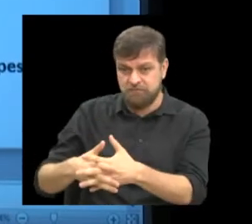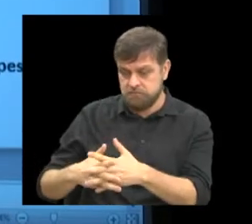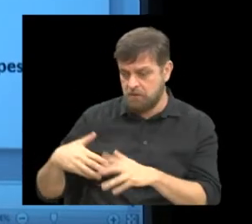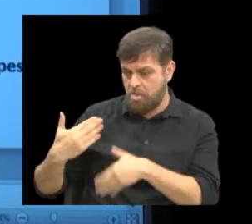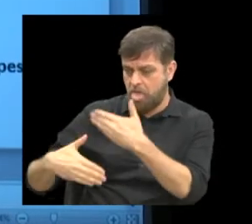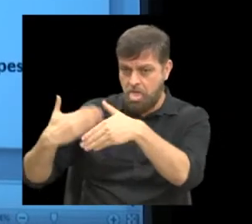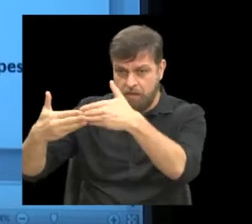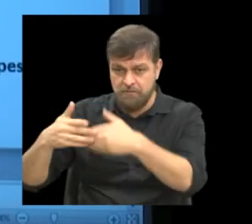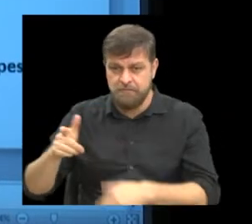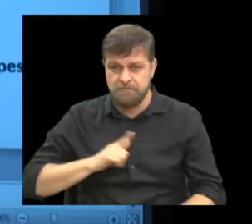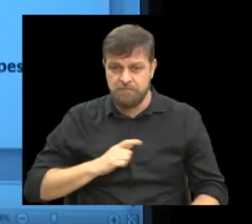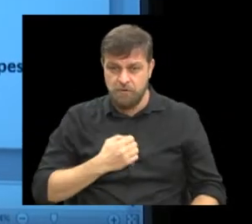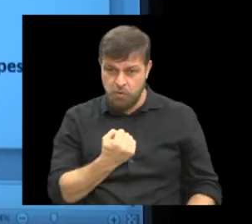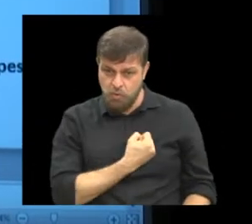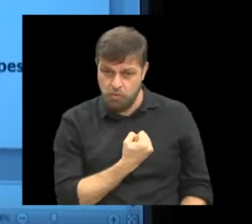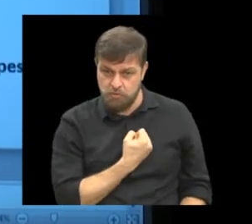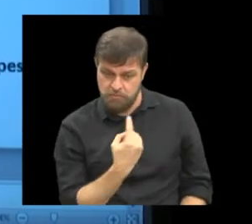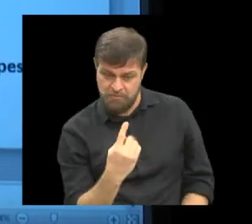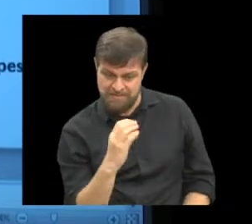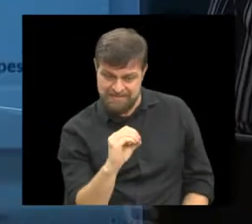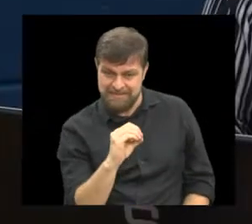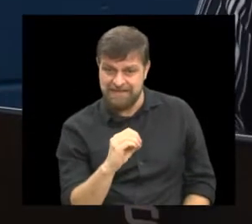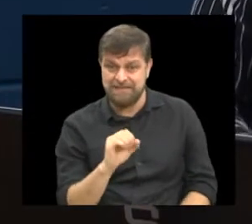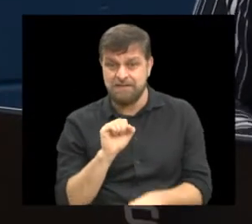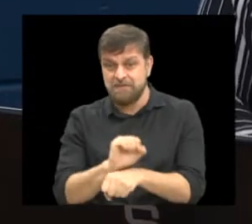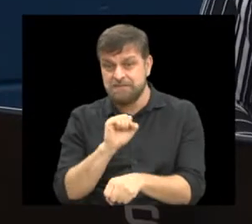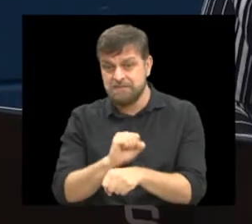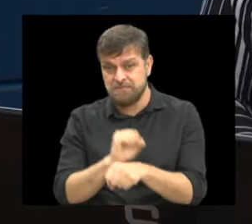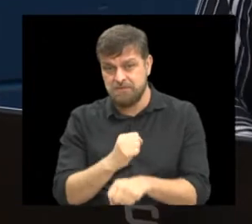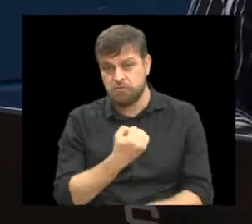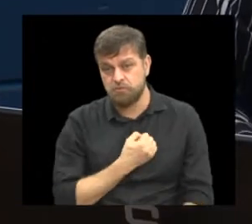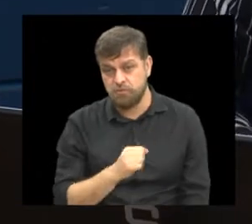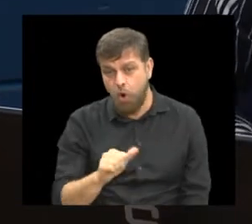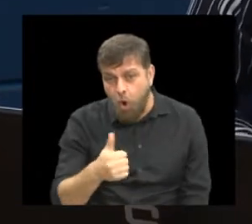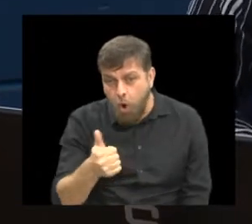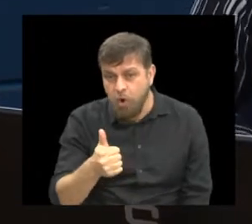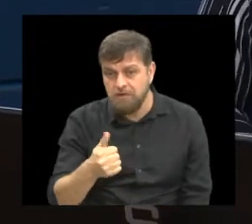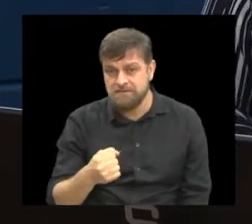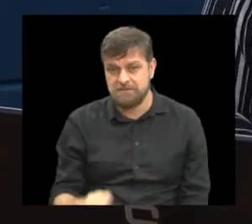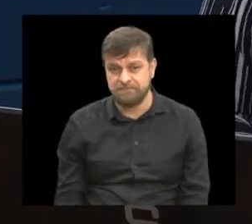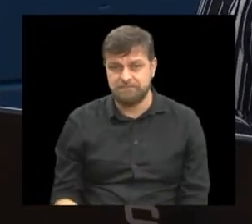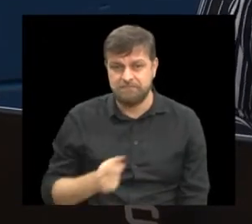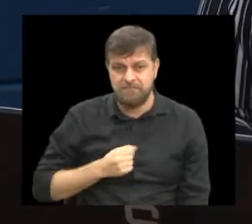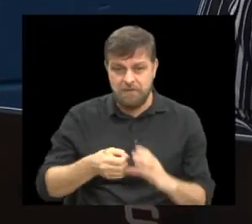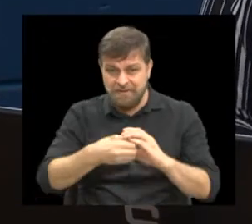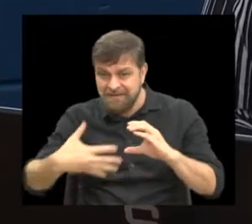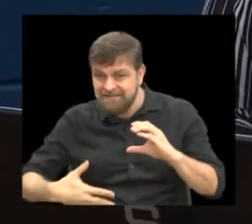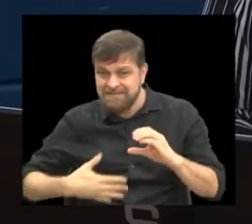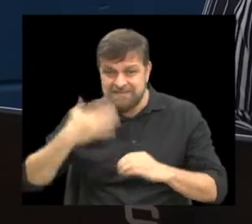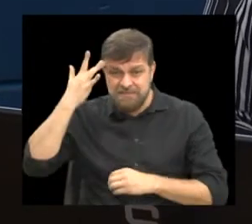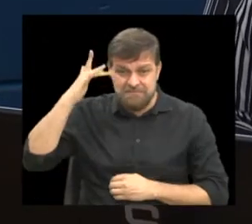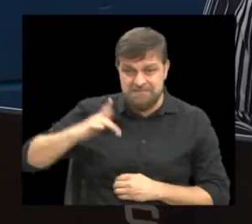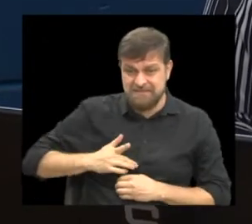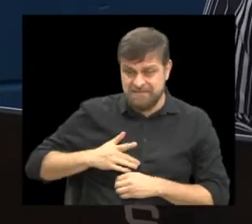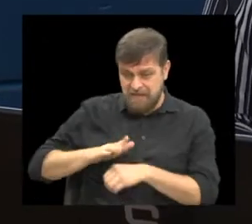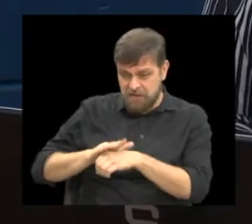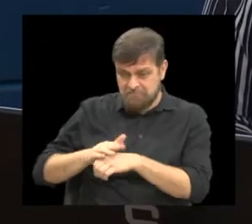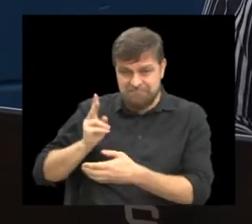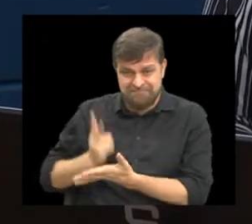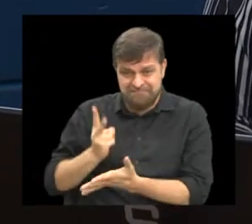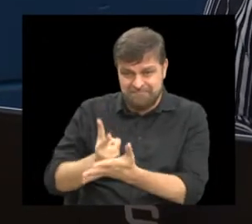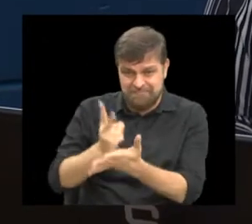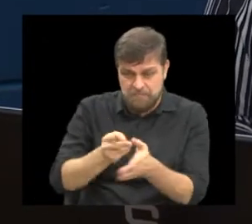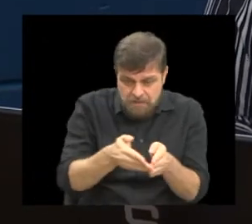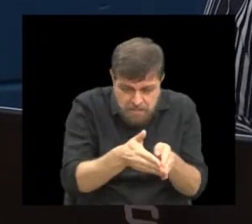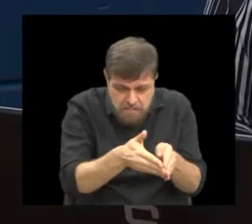Enquanto o CID-10 não vier o CID-11, a gente ainda não sabe muito bem se essas síndromes vão permanecer dentro do